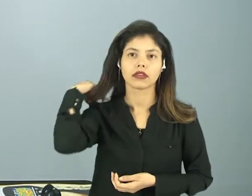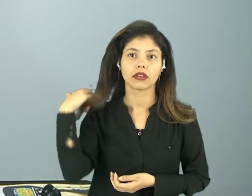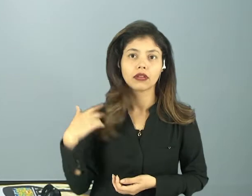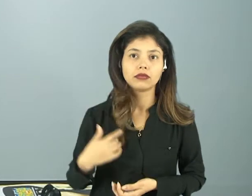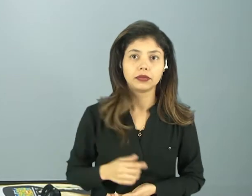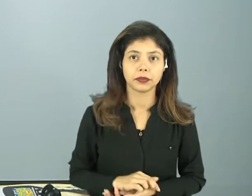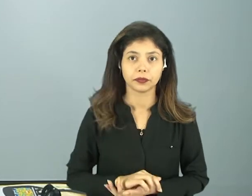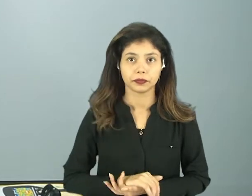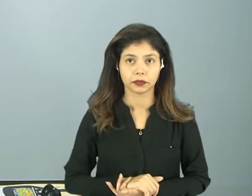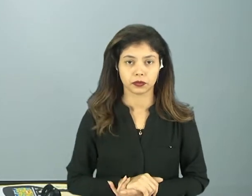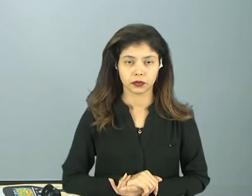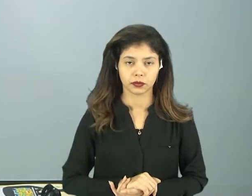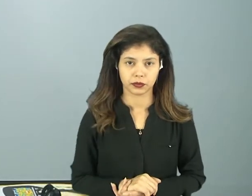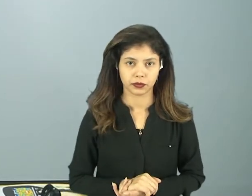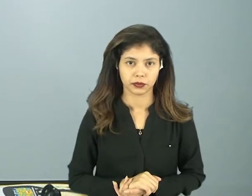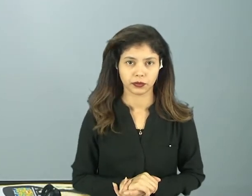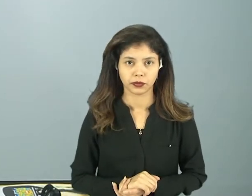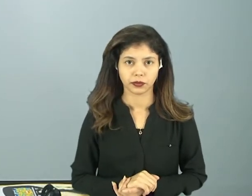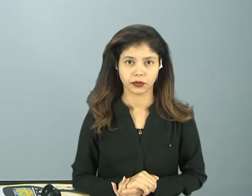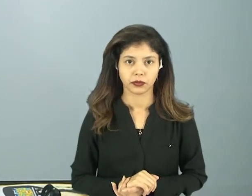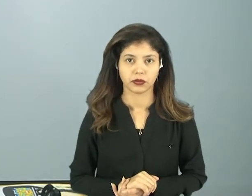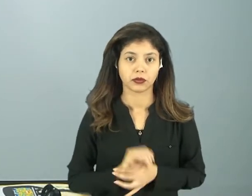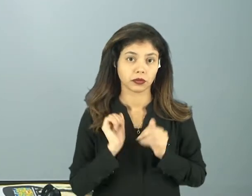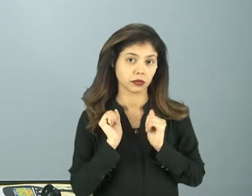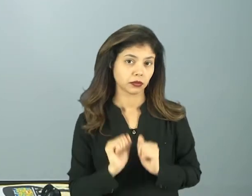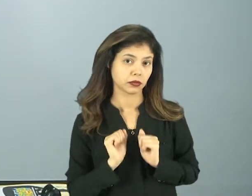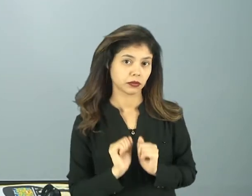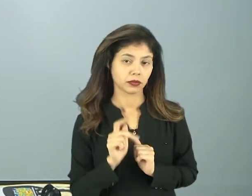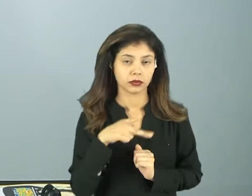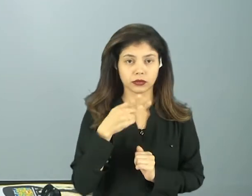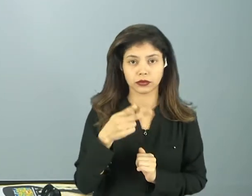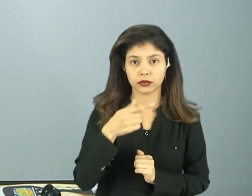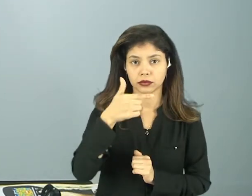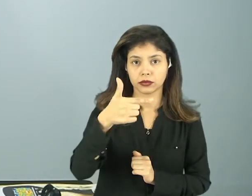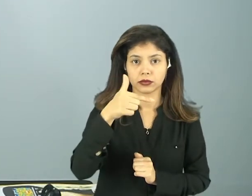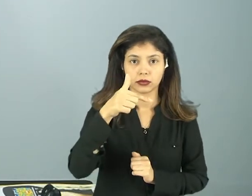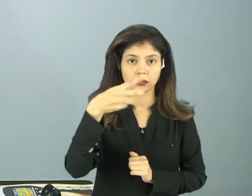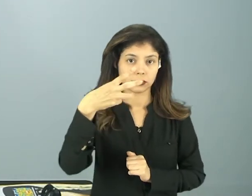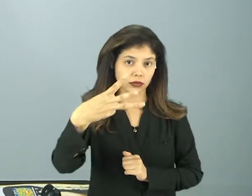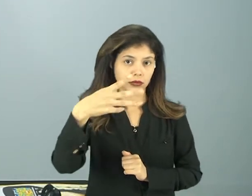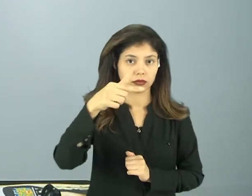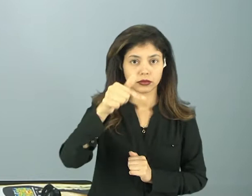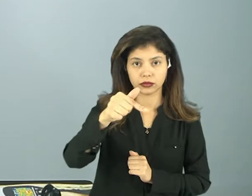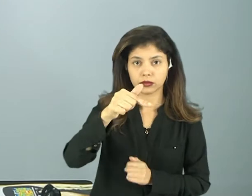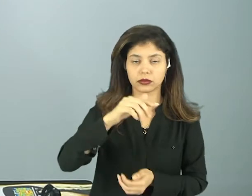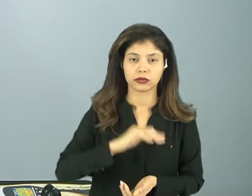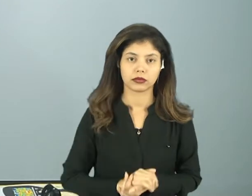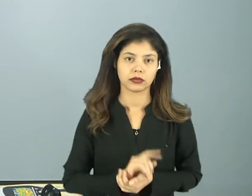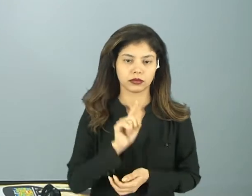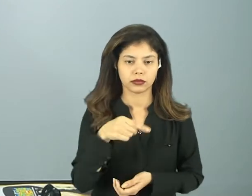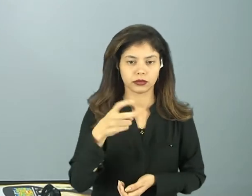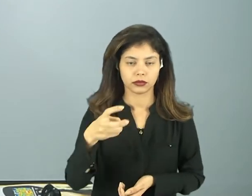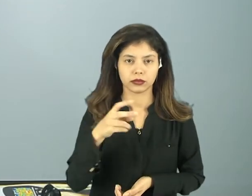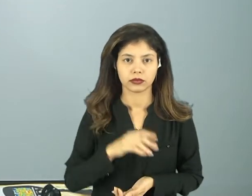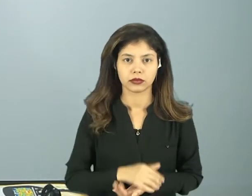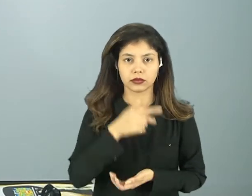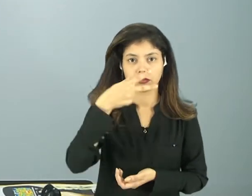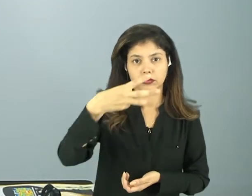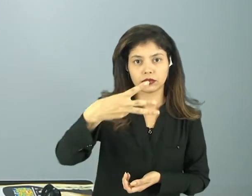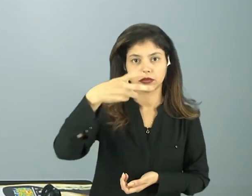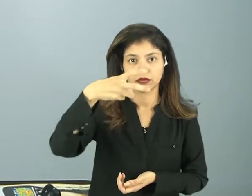graus Celsius. Então, a gente pode falar que ela estava com a sua temperatura 37,5, tá